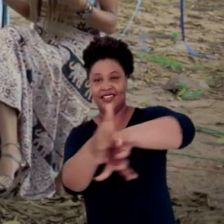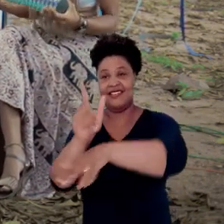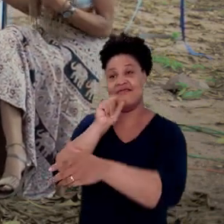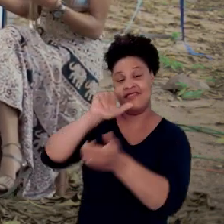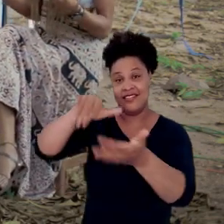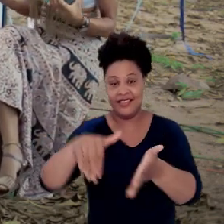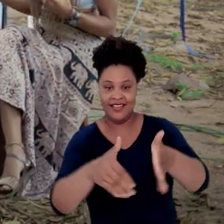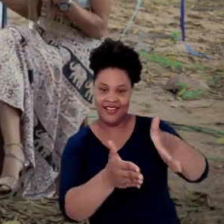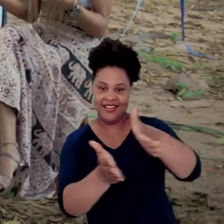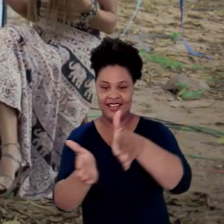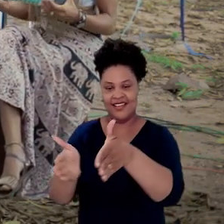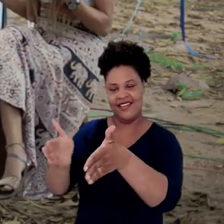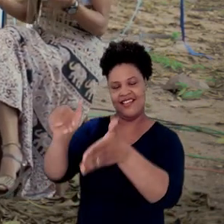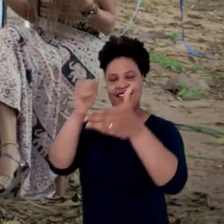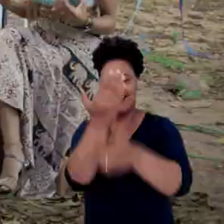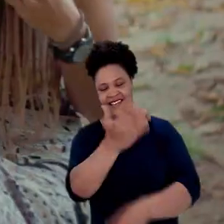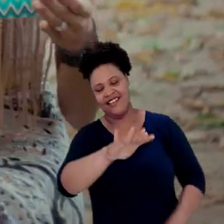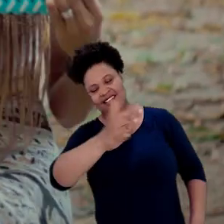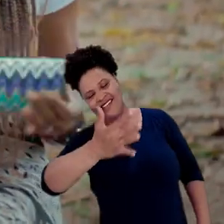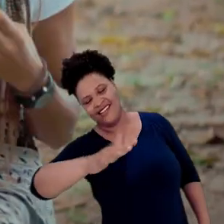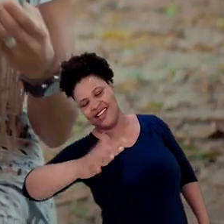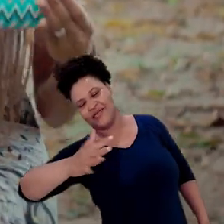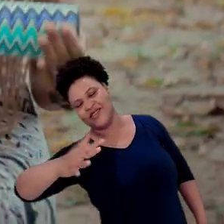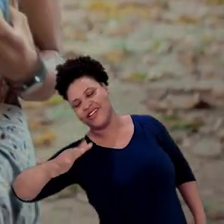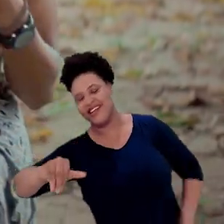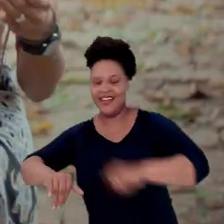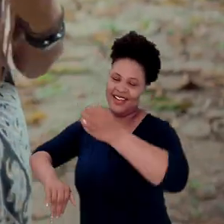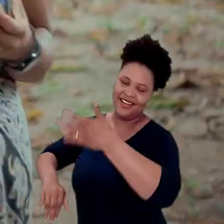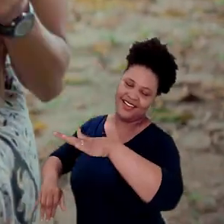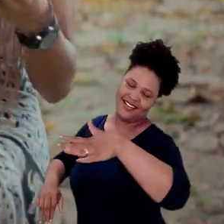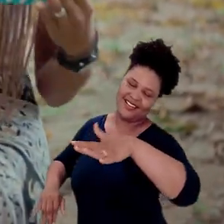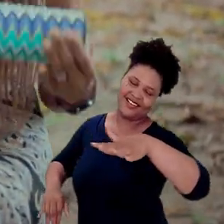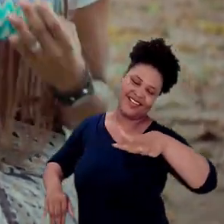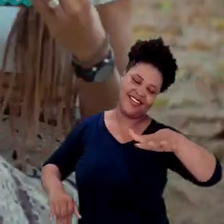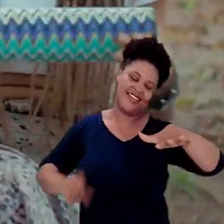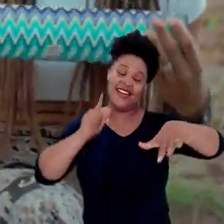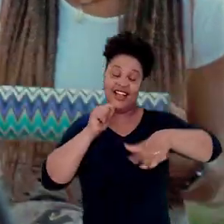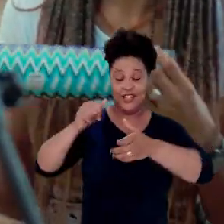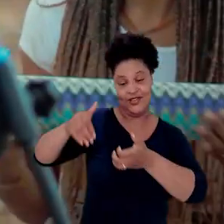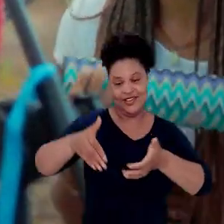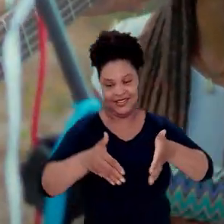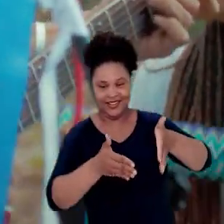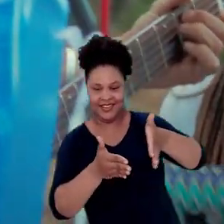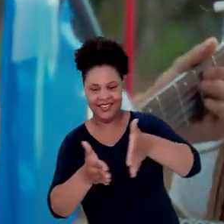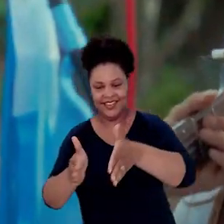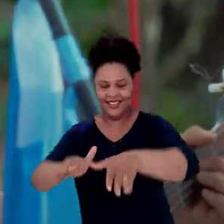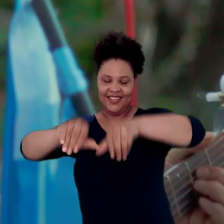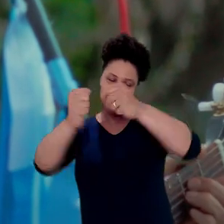à beira do rio. Iemanjá balançou as ondas à beira do